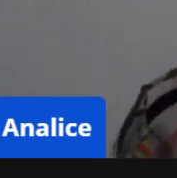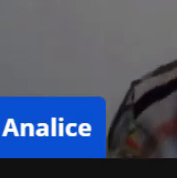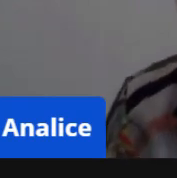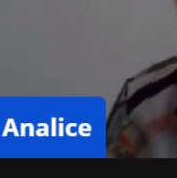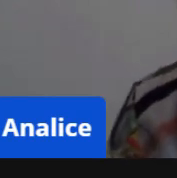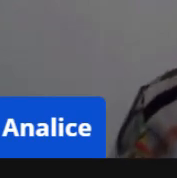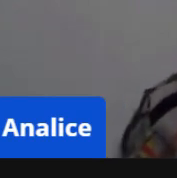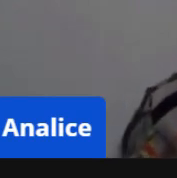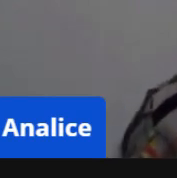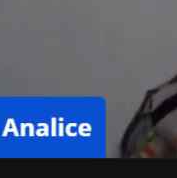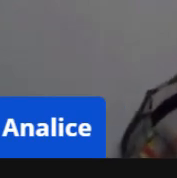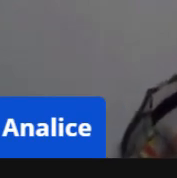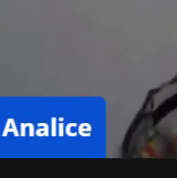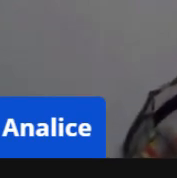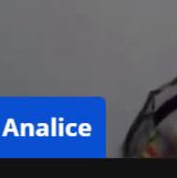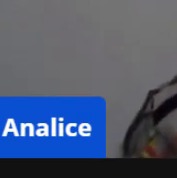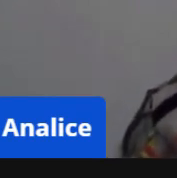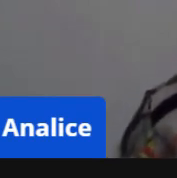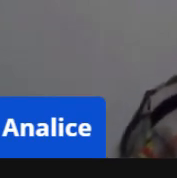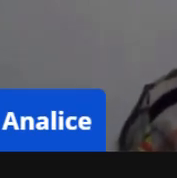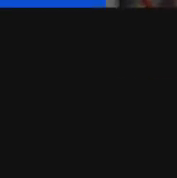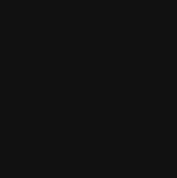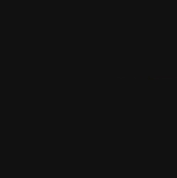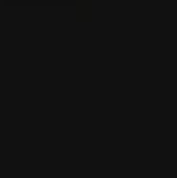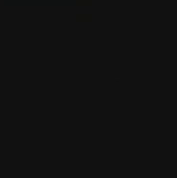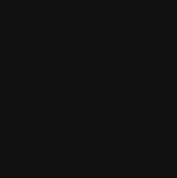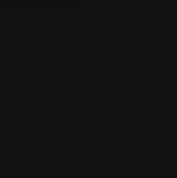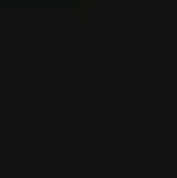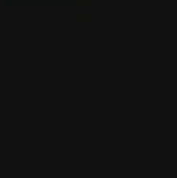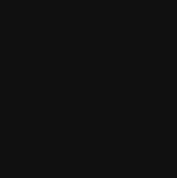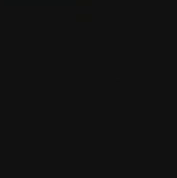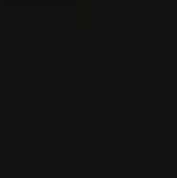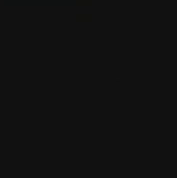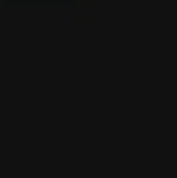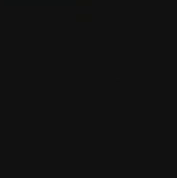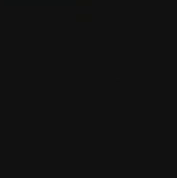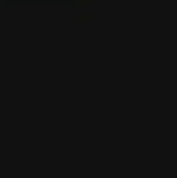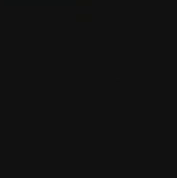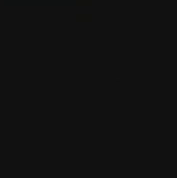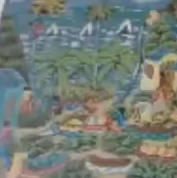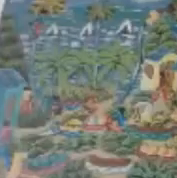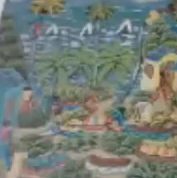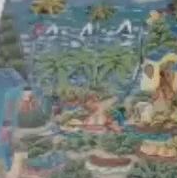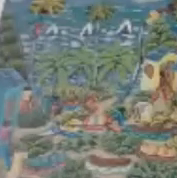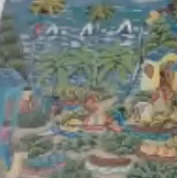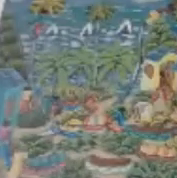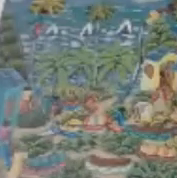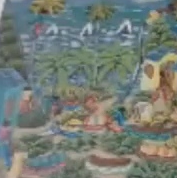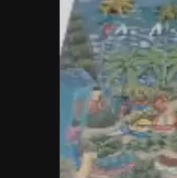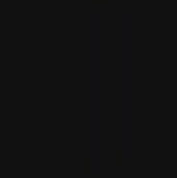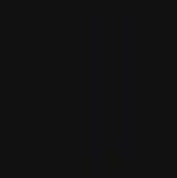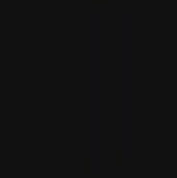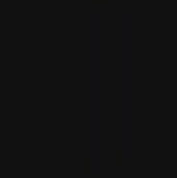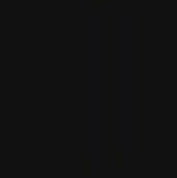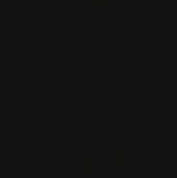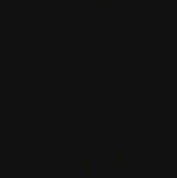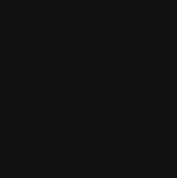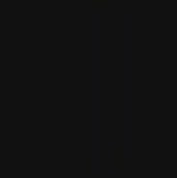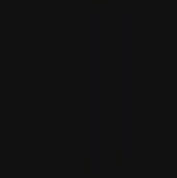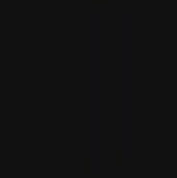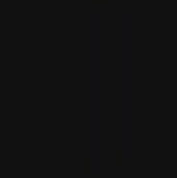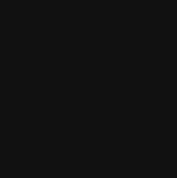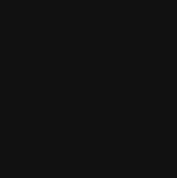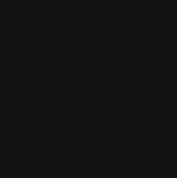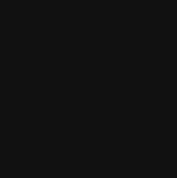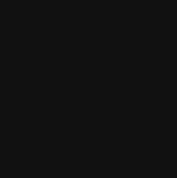Não esqueçam daquilo ali, podem mandar no telefone, né? O meu telefone está à disposição, os meninos